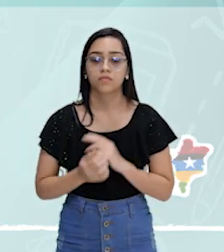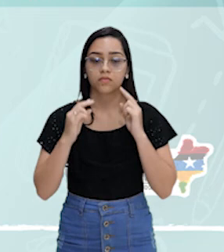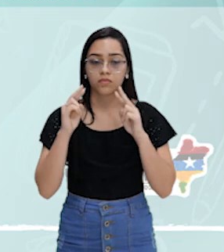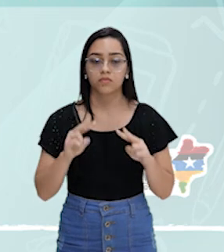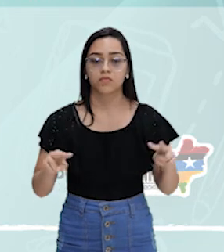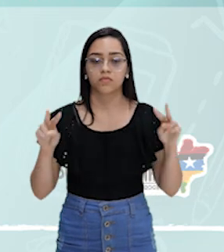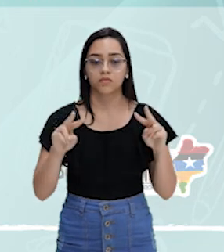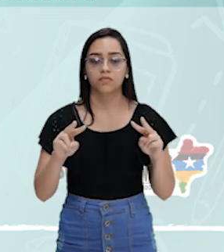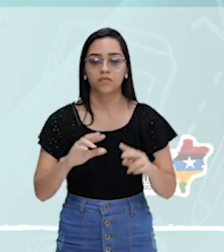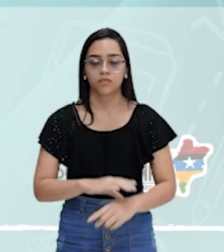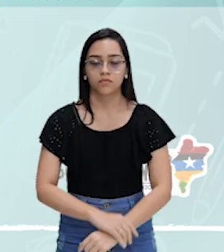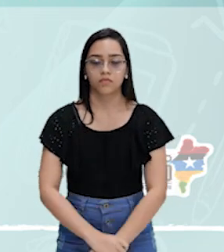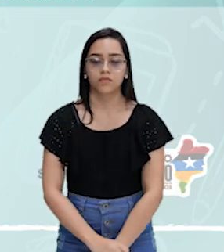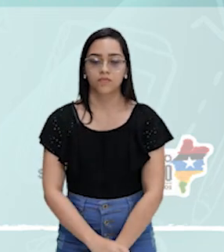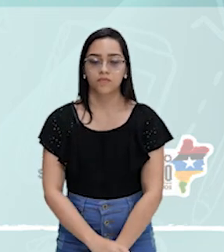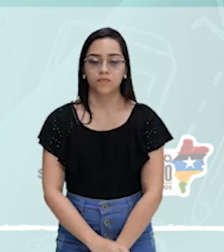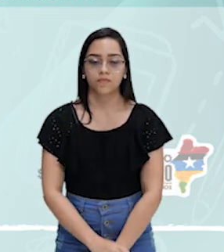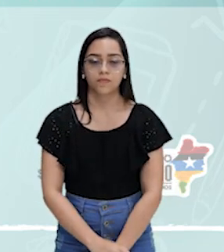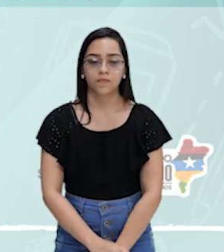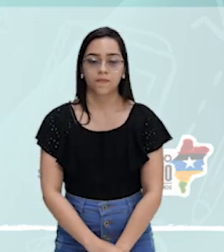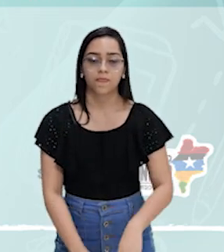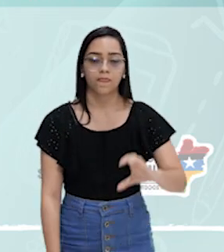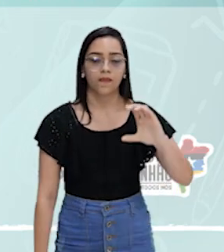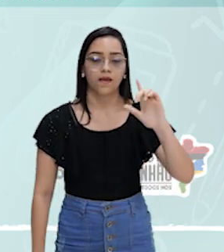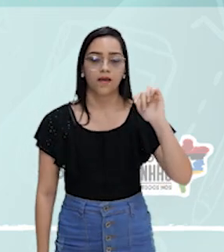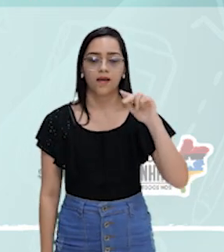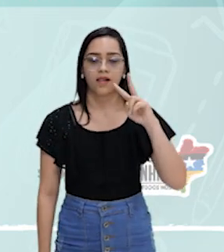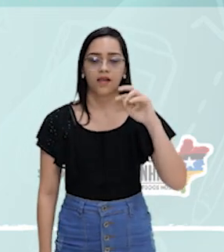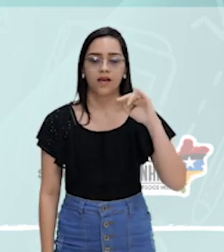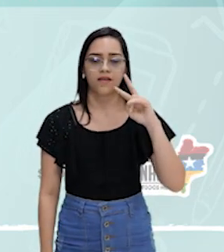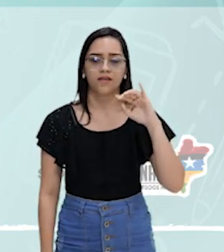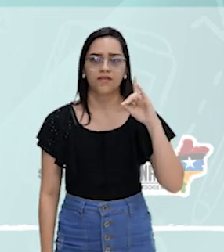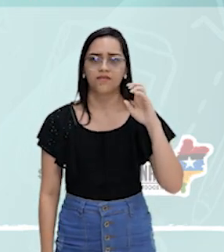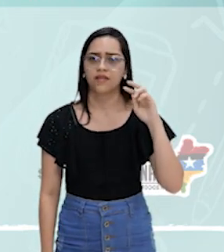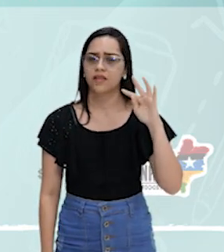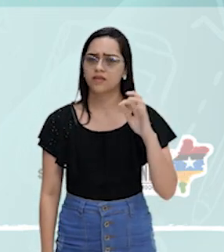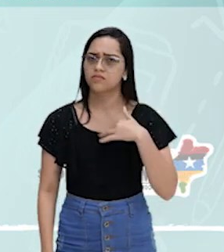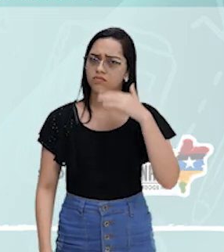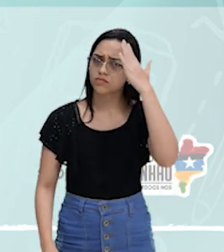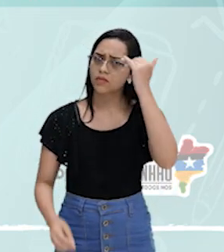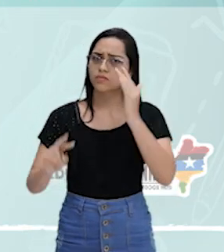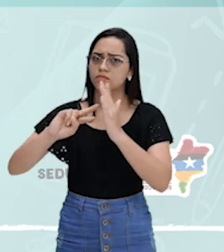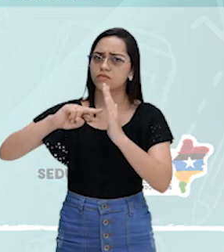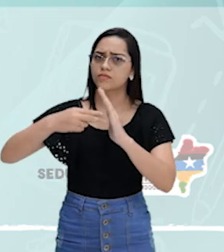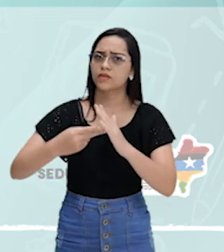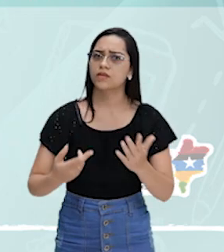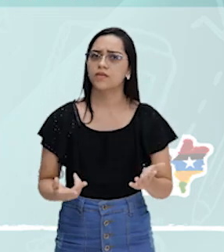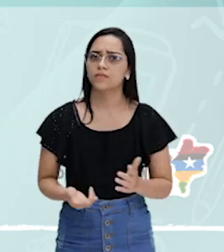a clarividente atenção. Olha essa palavra aí, ó, clarividente. Você sabe o que significa?